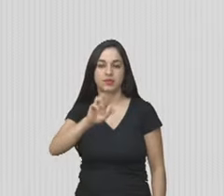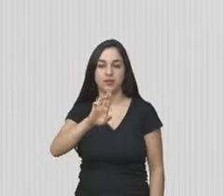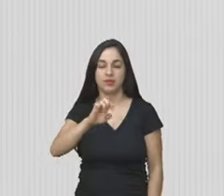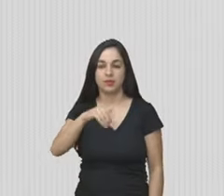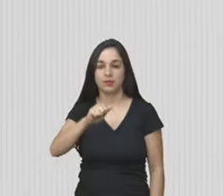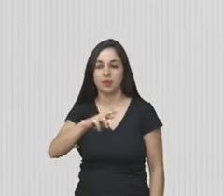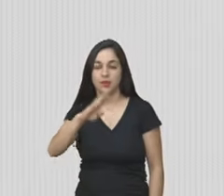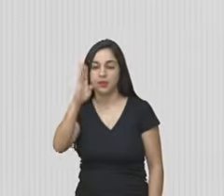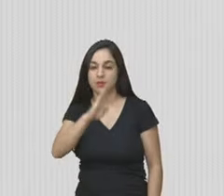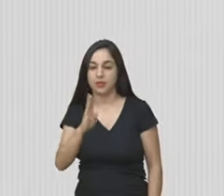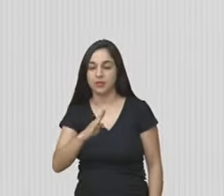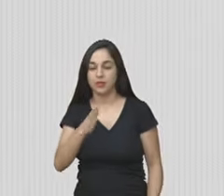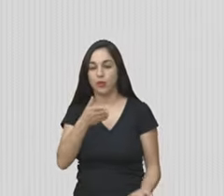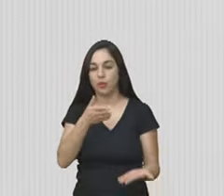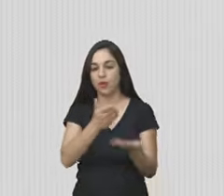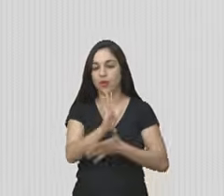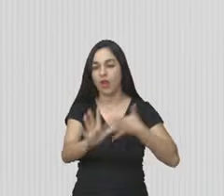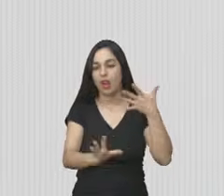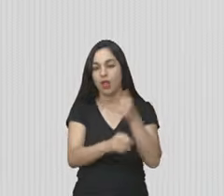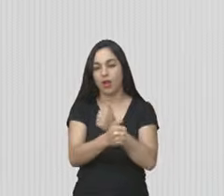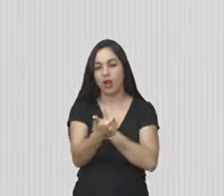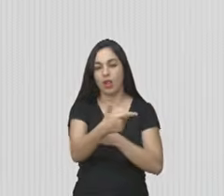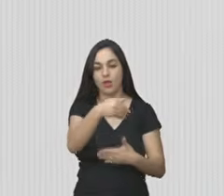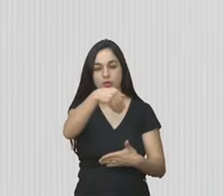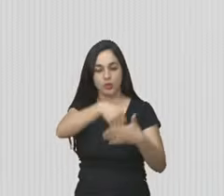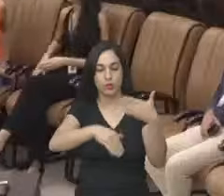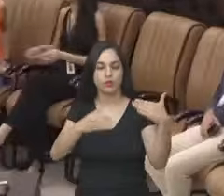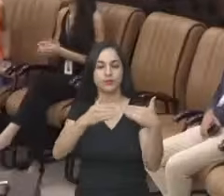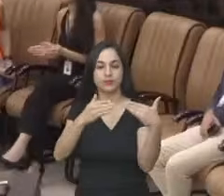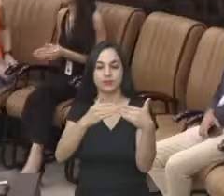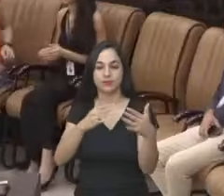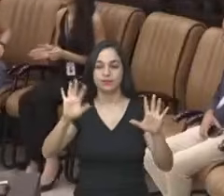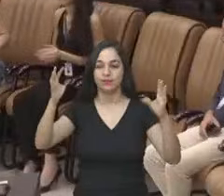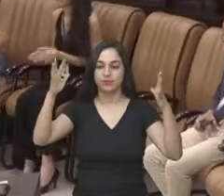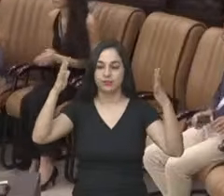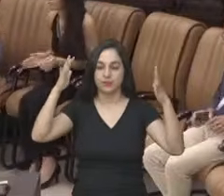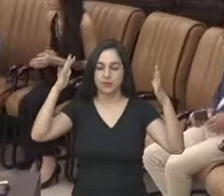aprovada com 12 votos favoráveis.